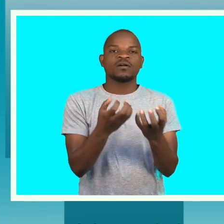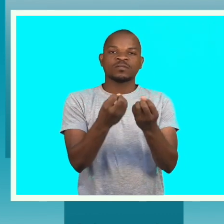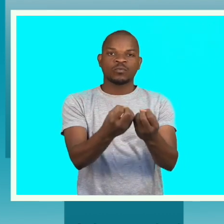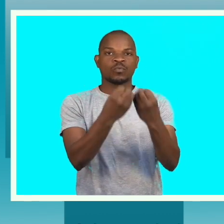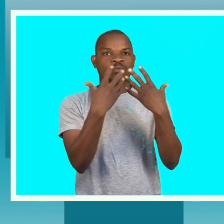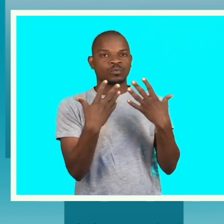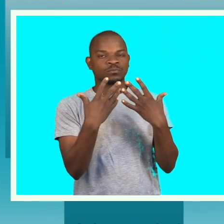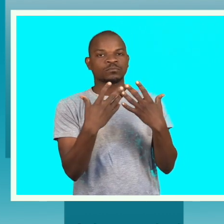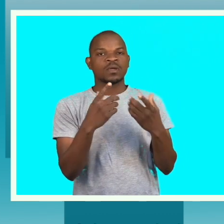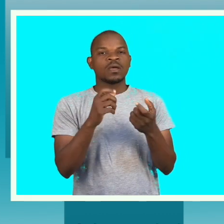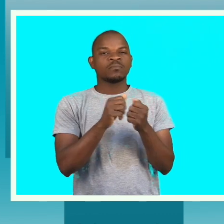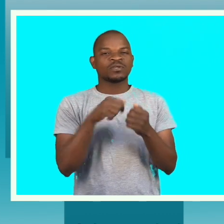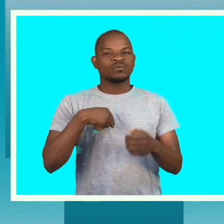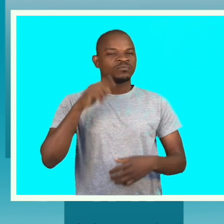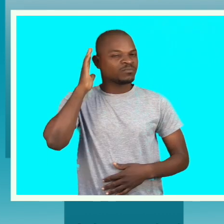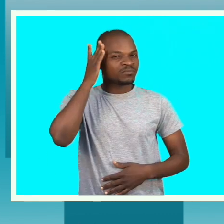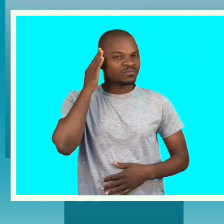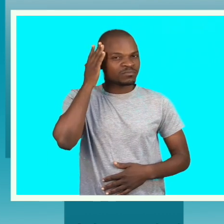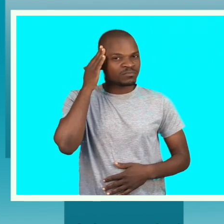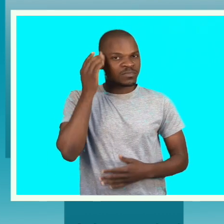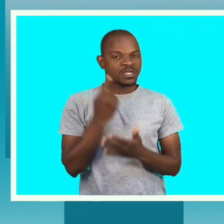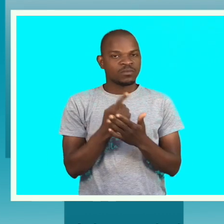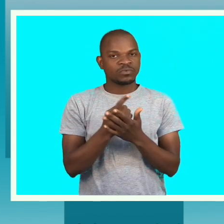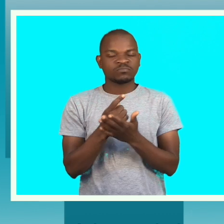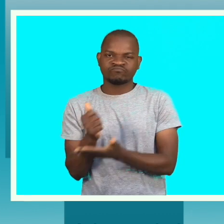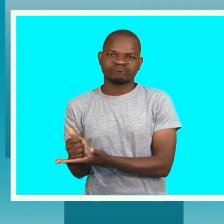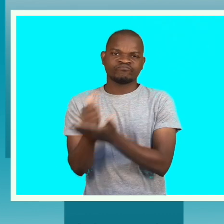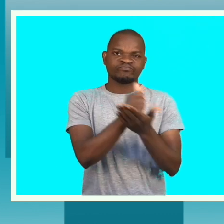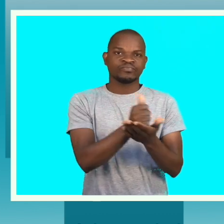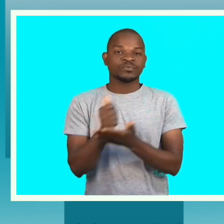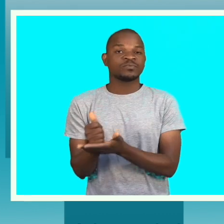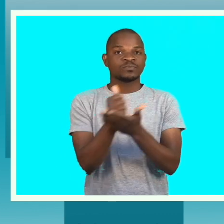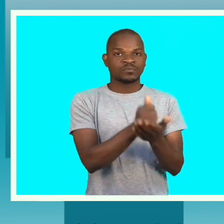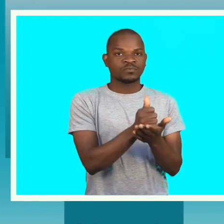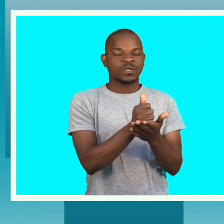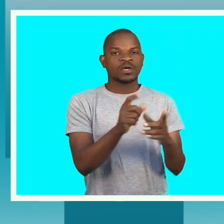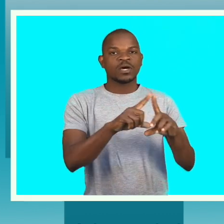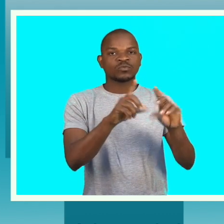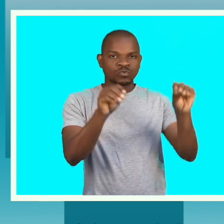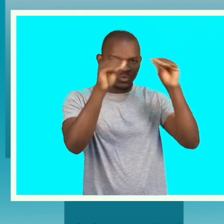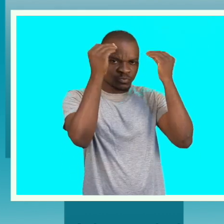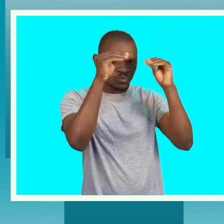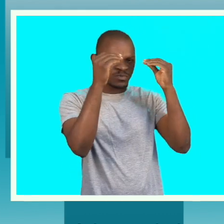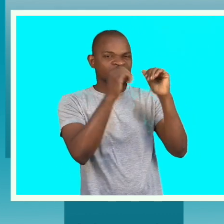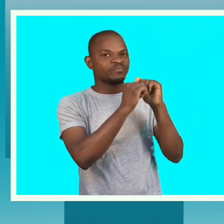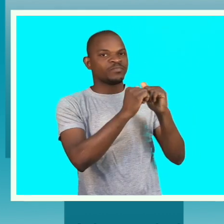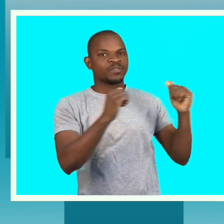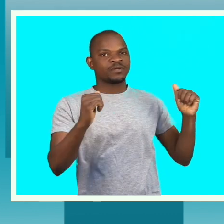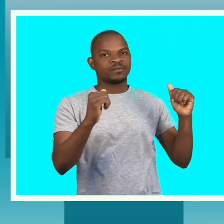deviam capitalizar, portanto, as formações